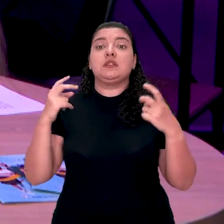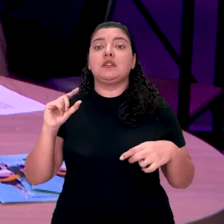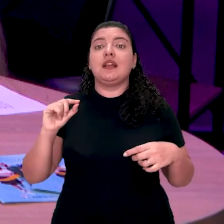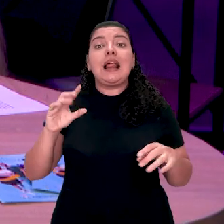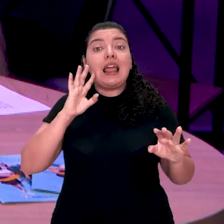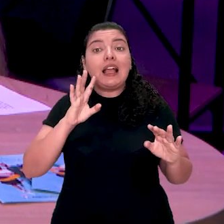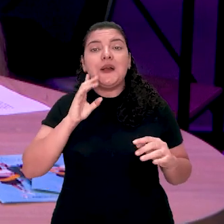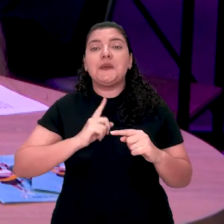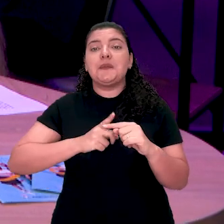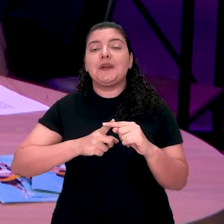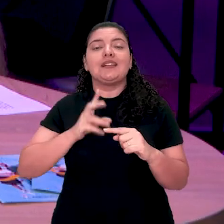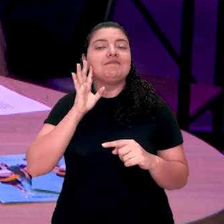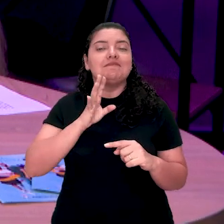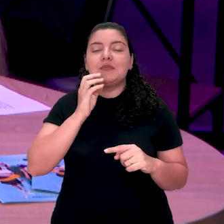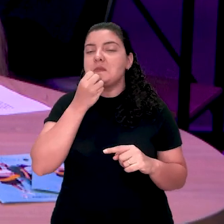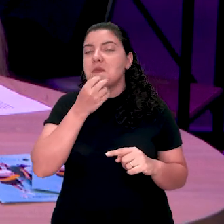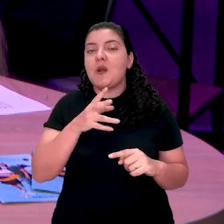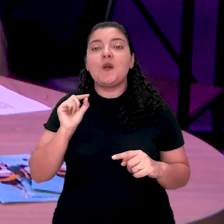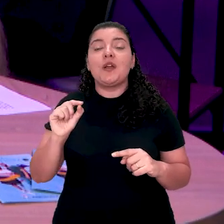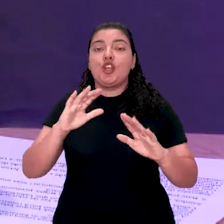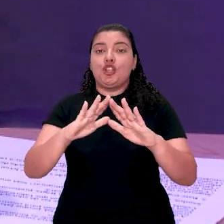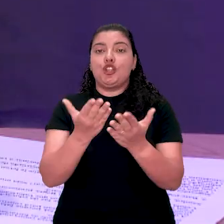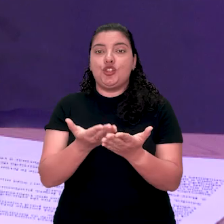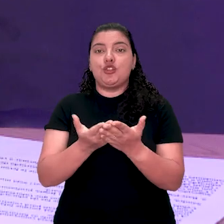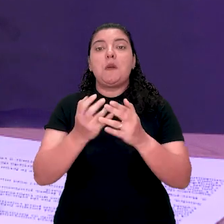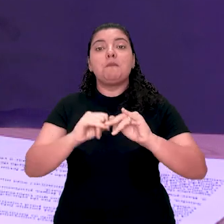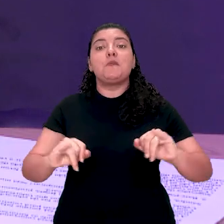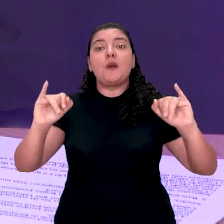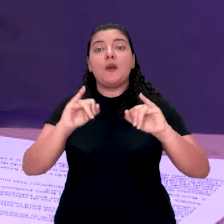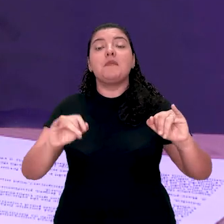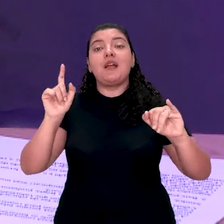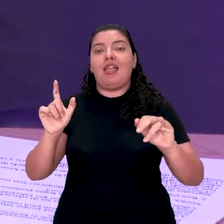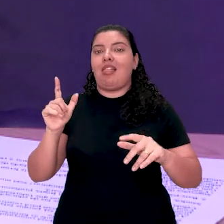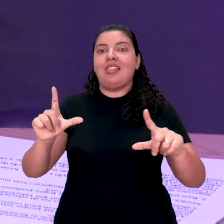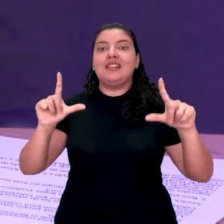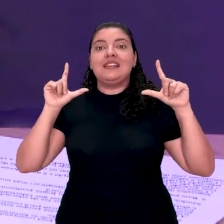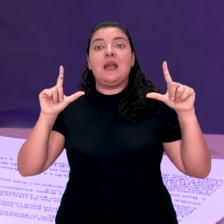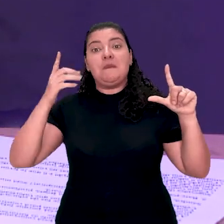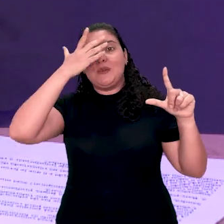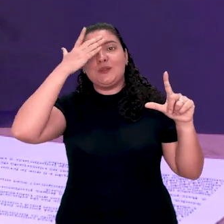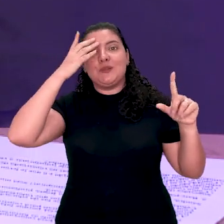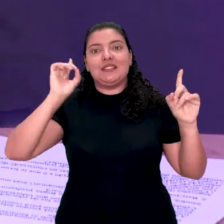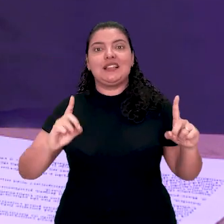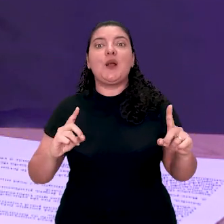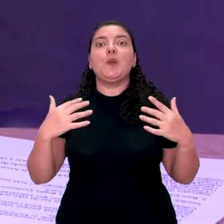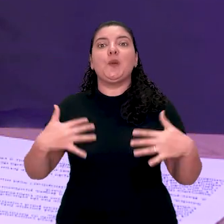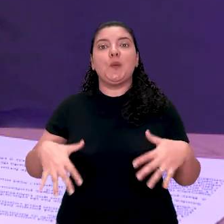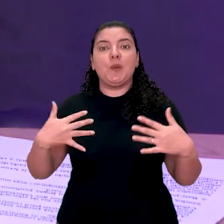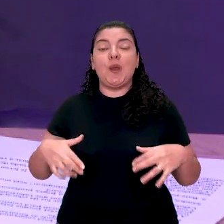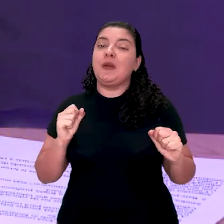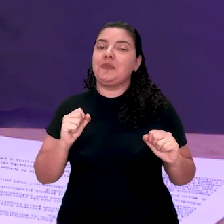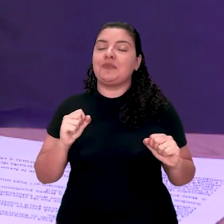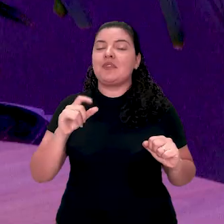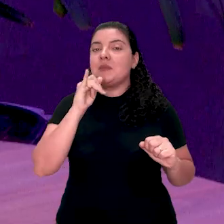tão legal, eu acho massa quando eu vejo uma escola, a propaganda dessa pessoa com deficiência. Caraca, quem diria? E quando a